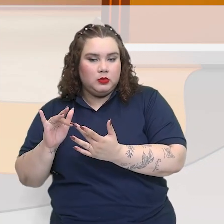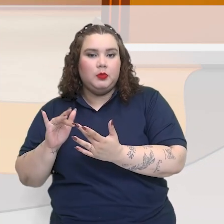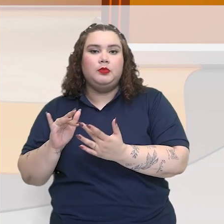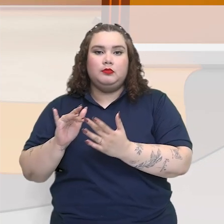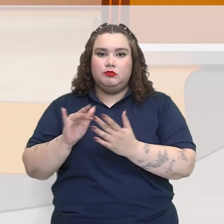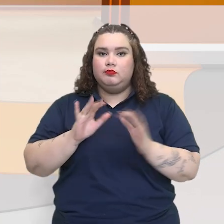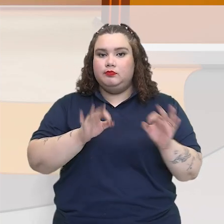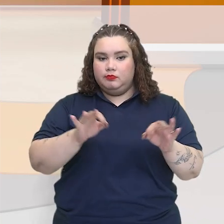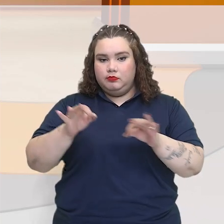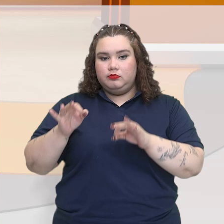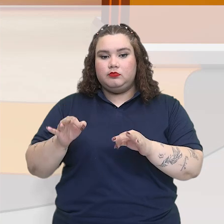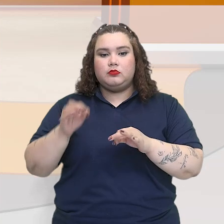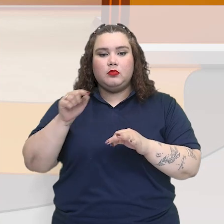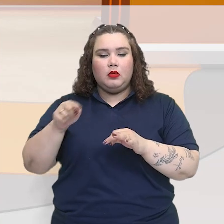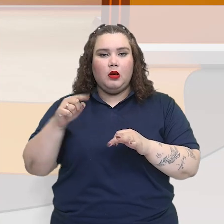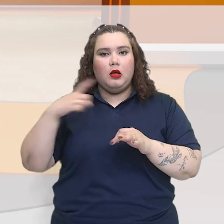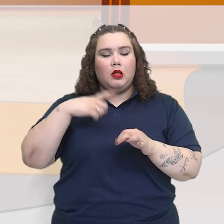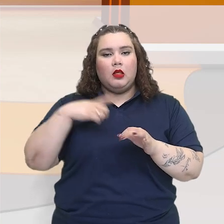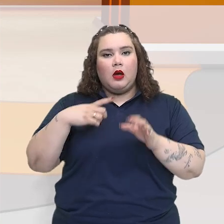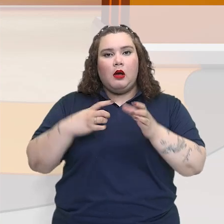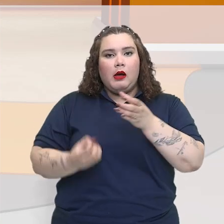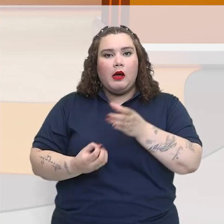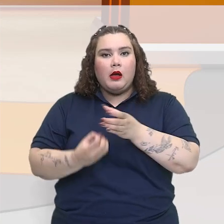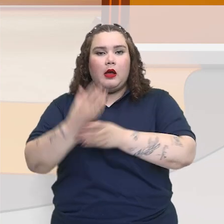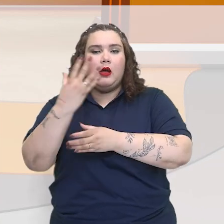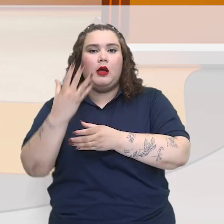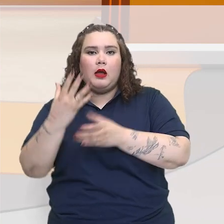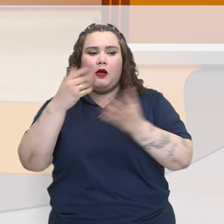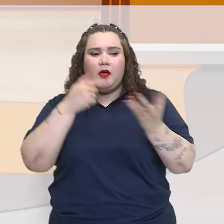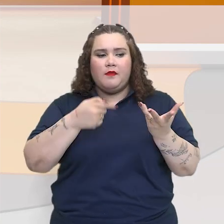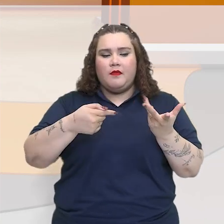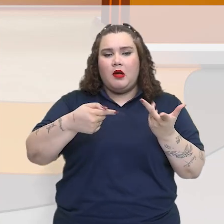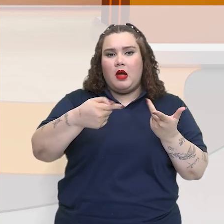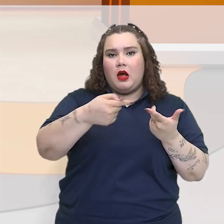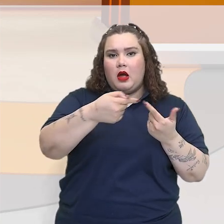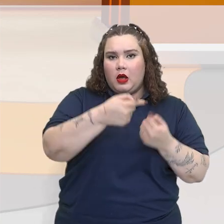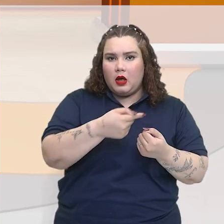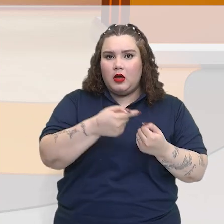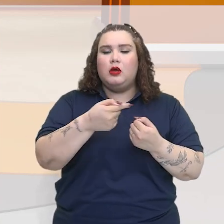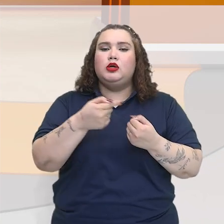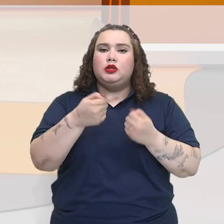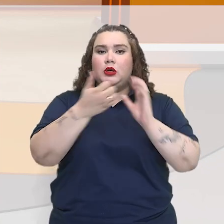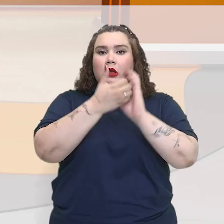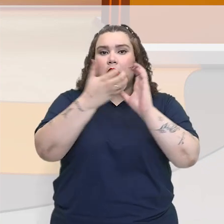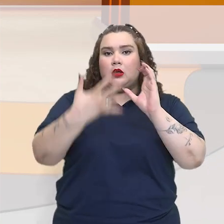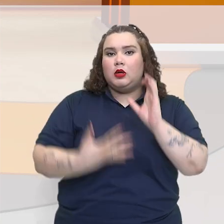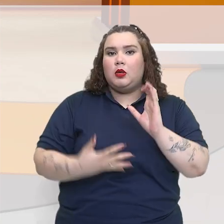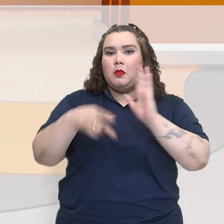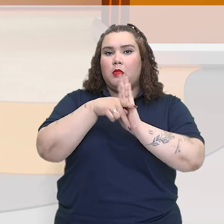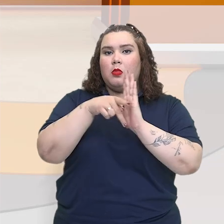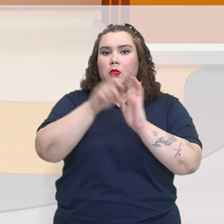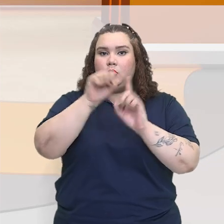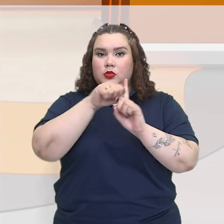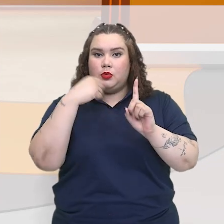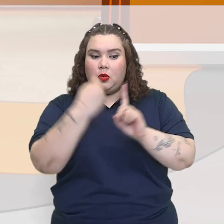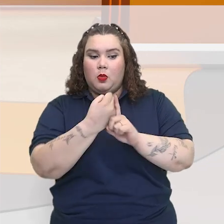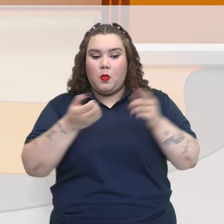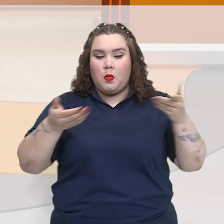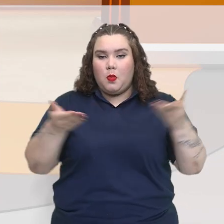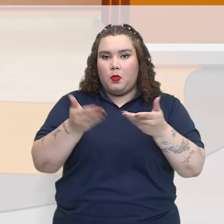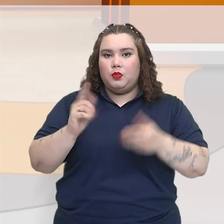Clássica irá moldar muitos componentes da sociedade em que